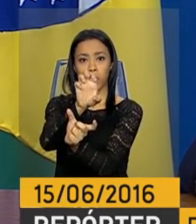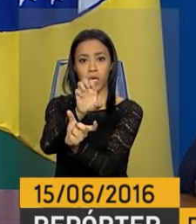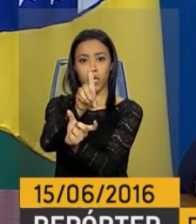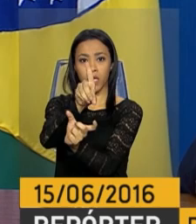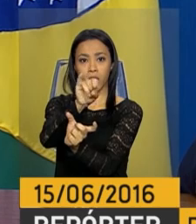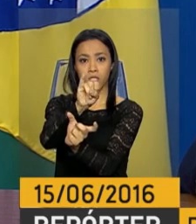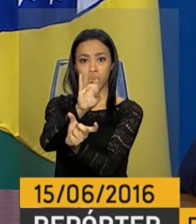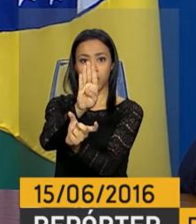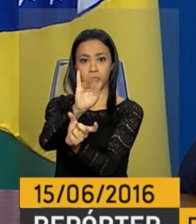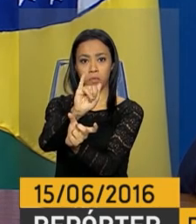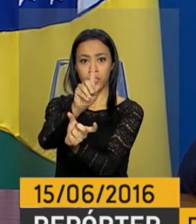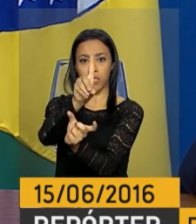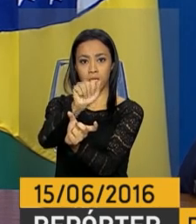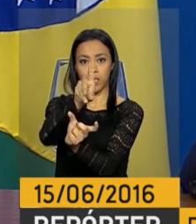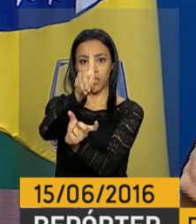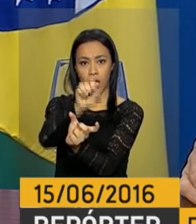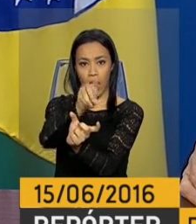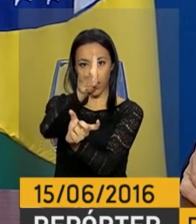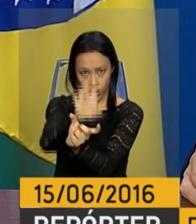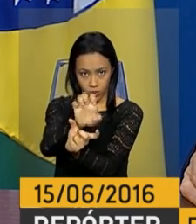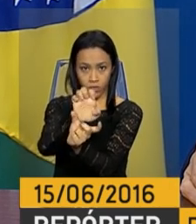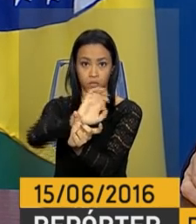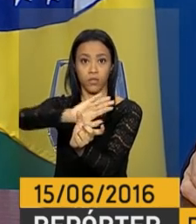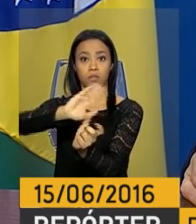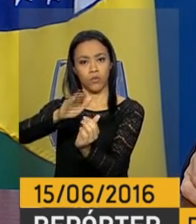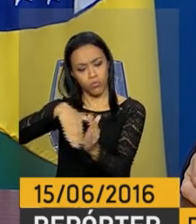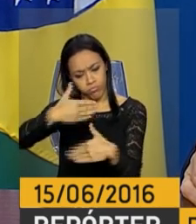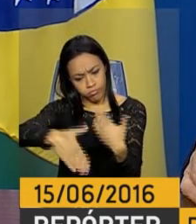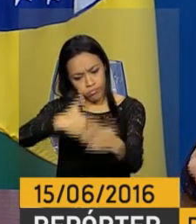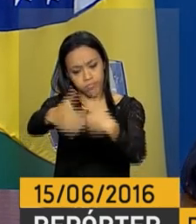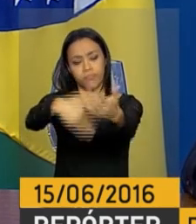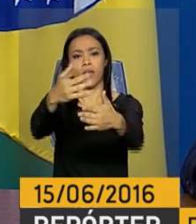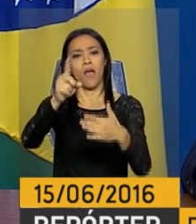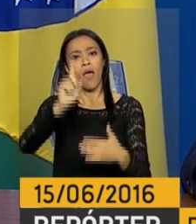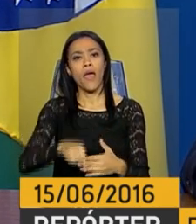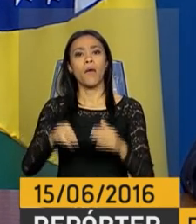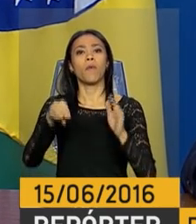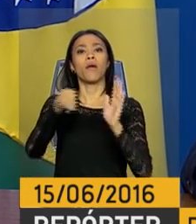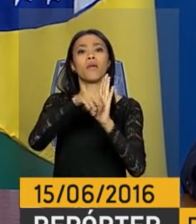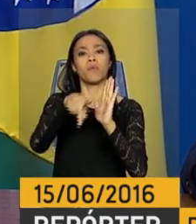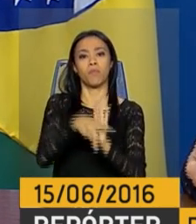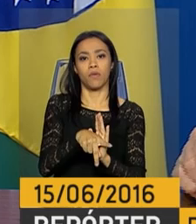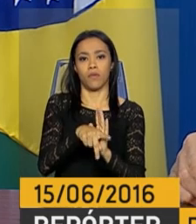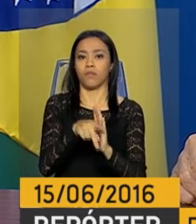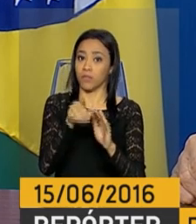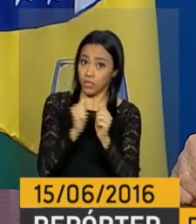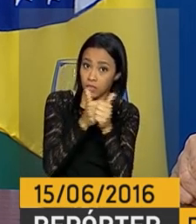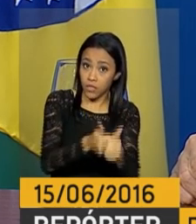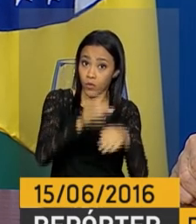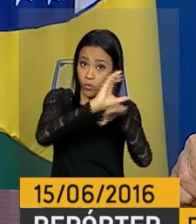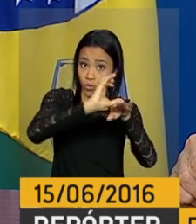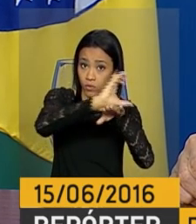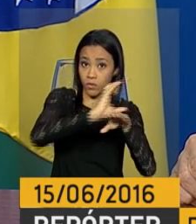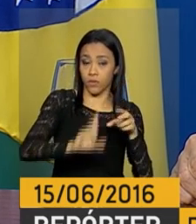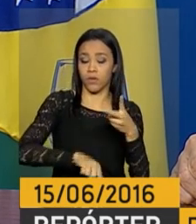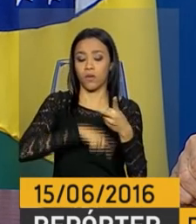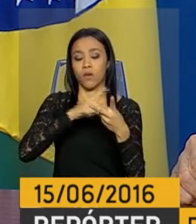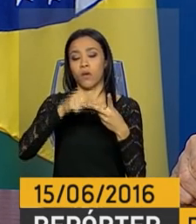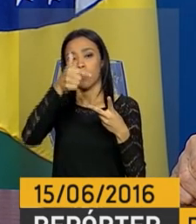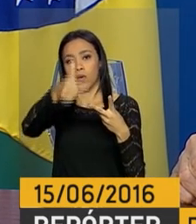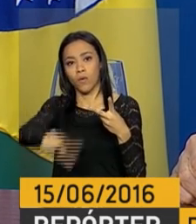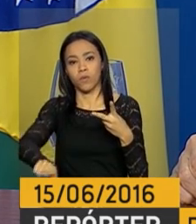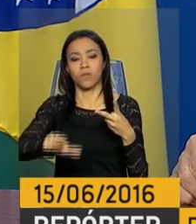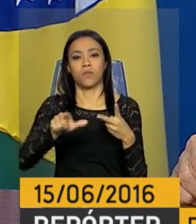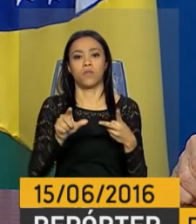a credibilidade do processo? Em primeiro lugar, é uma medida constitucional. Segundo, são duas as